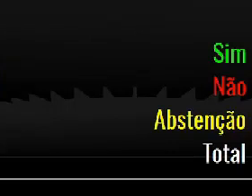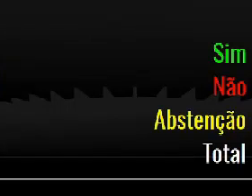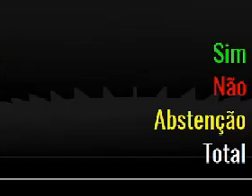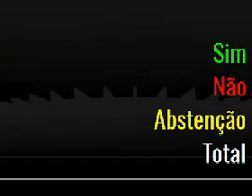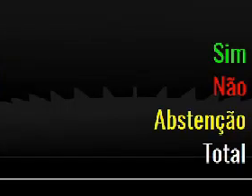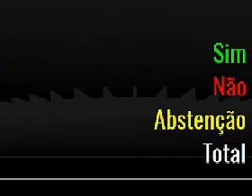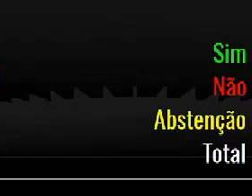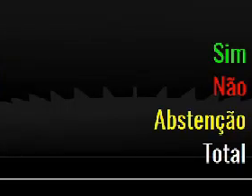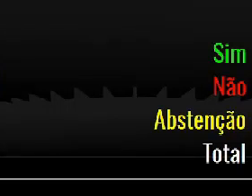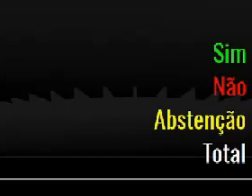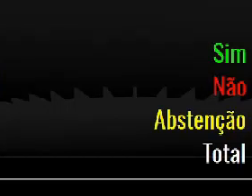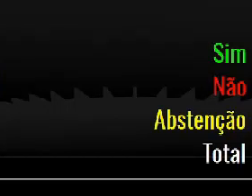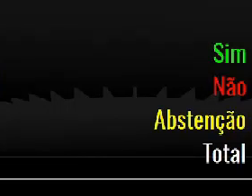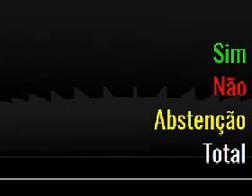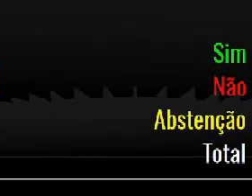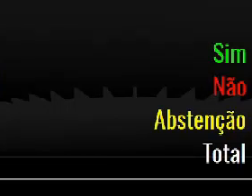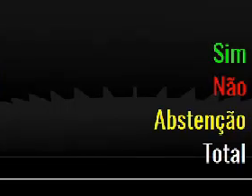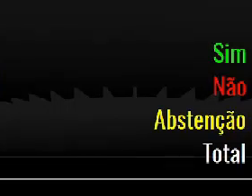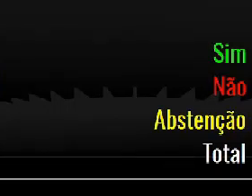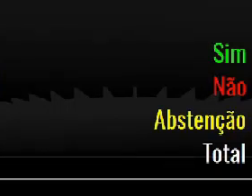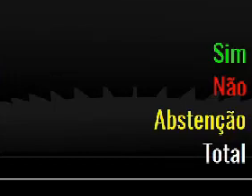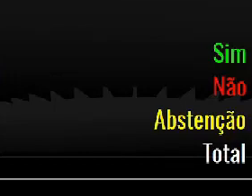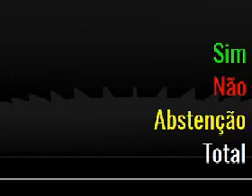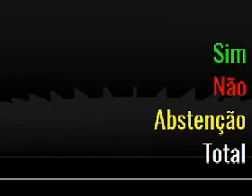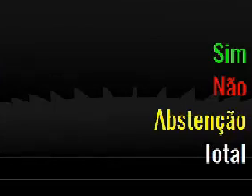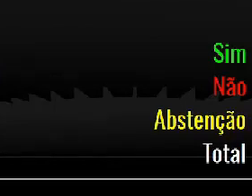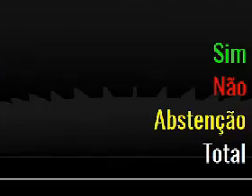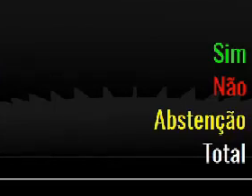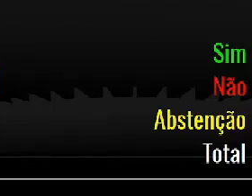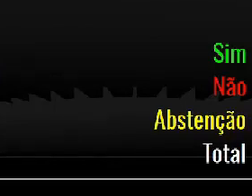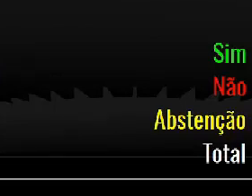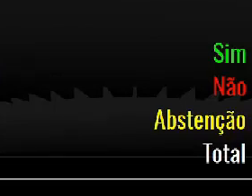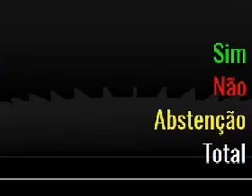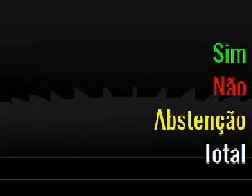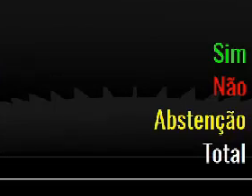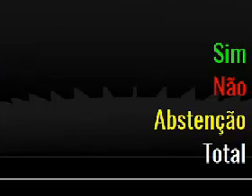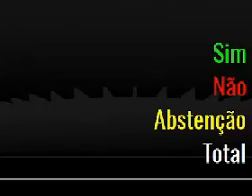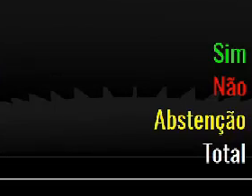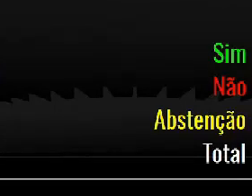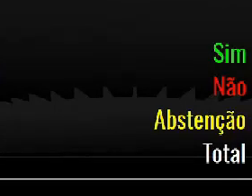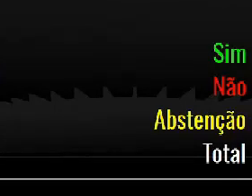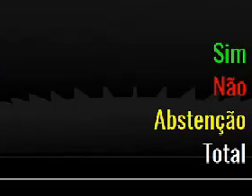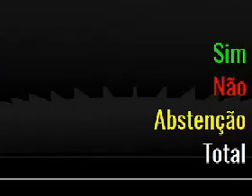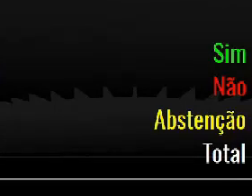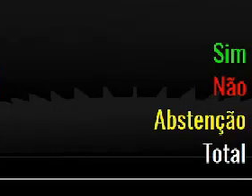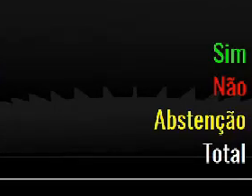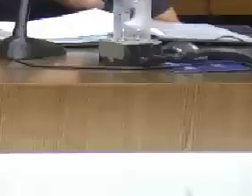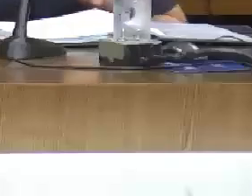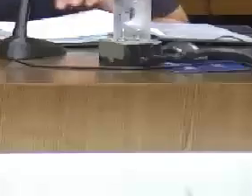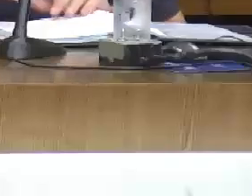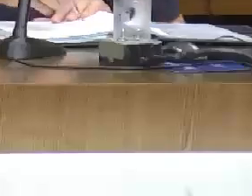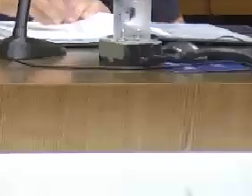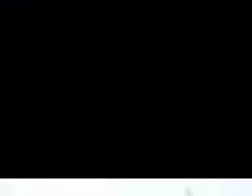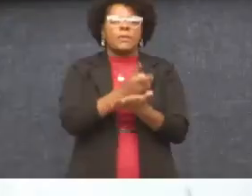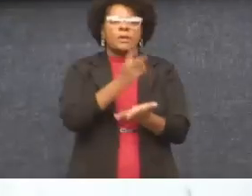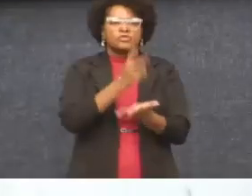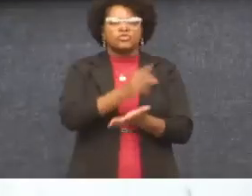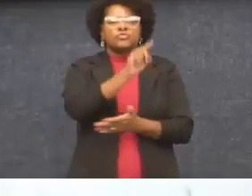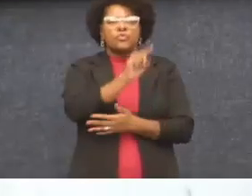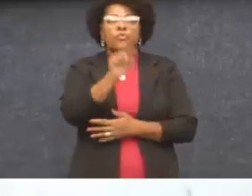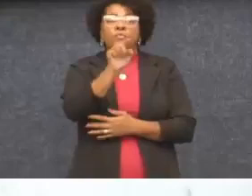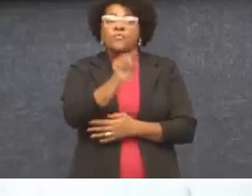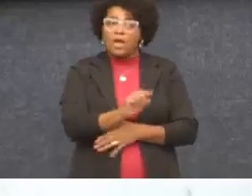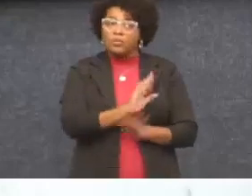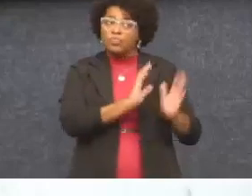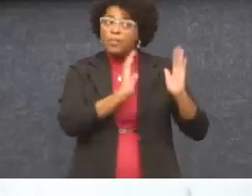Encerrada a votação. 38 votos favoráveis, nenhum voto contrário. Fica mantido o veto parcial.